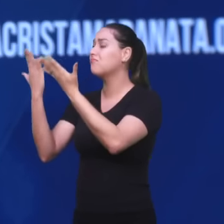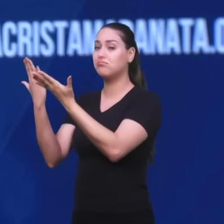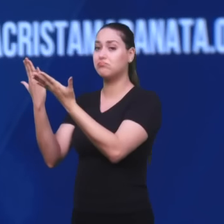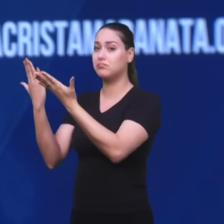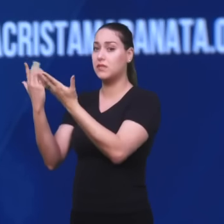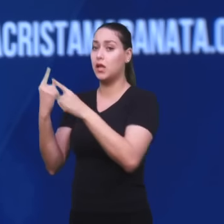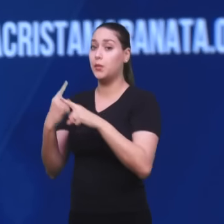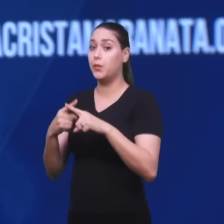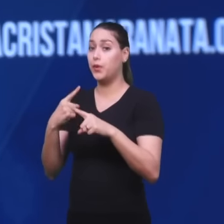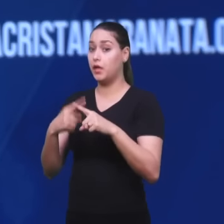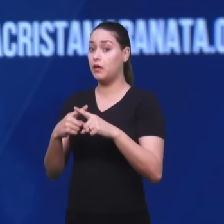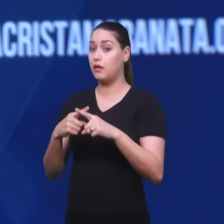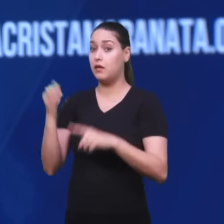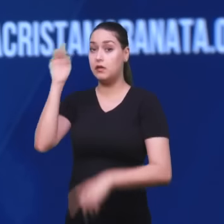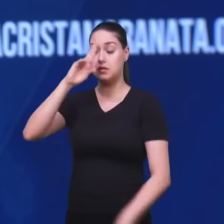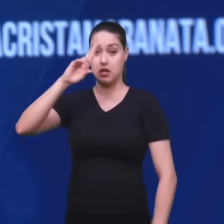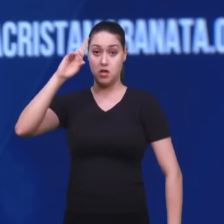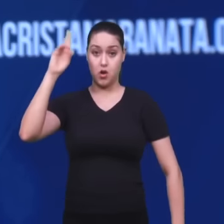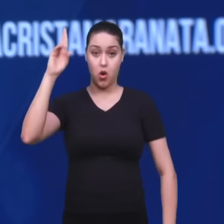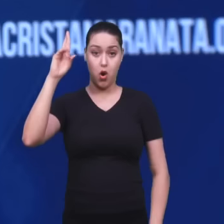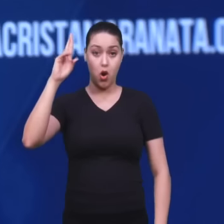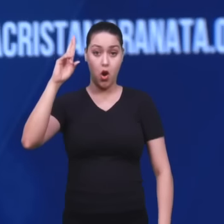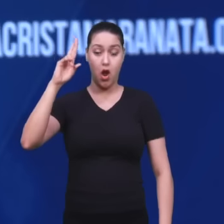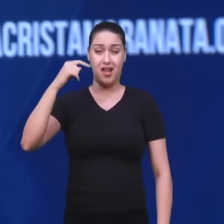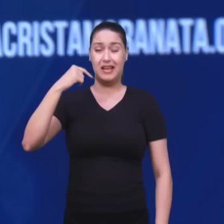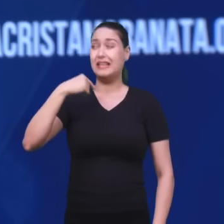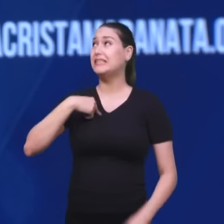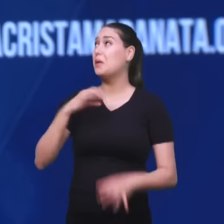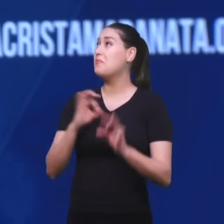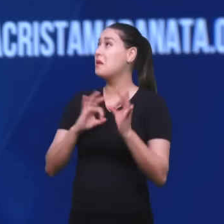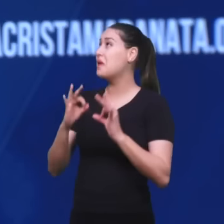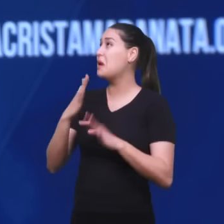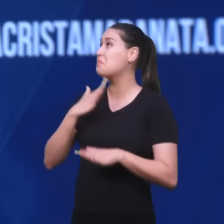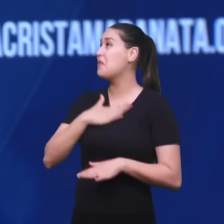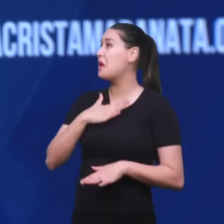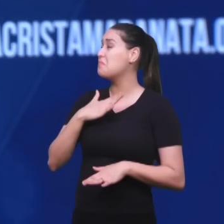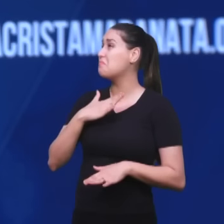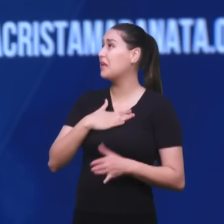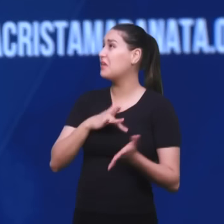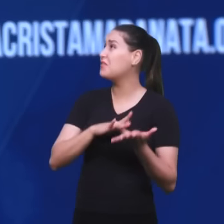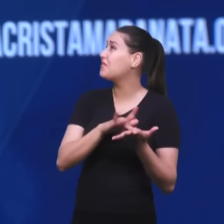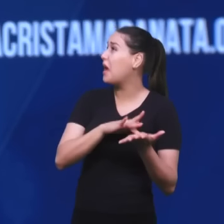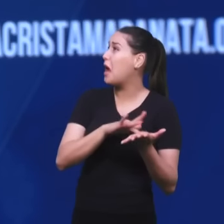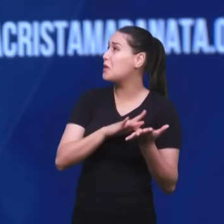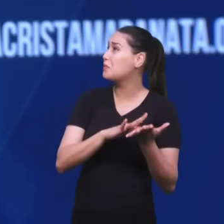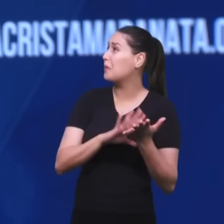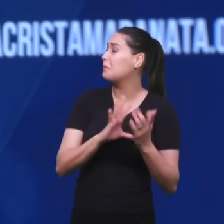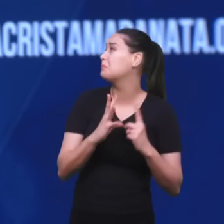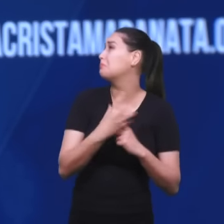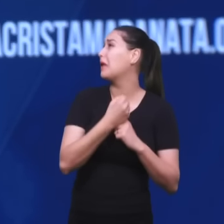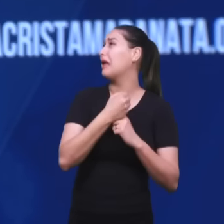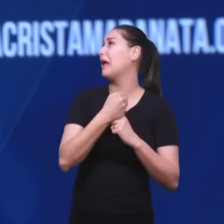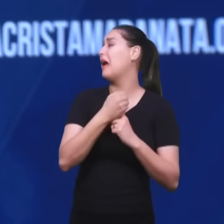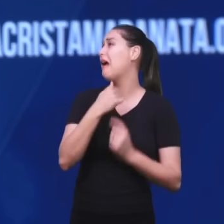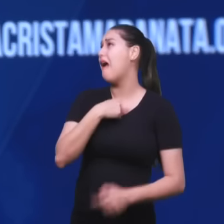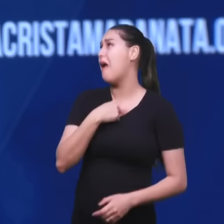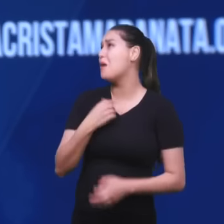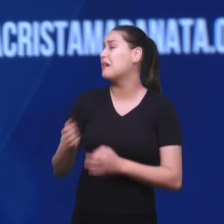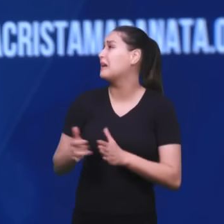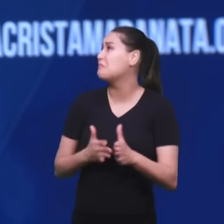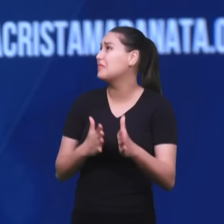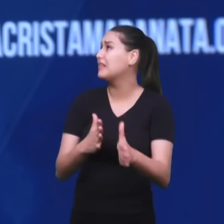Prepararam para mim Um laço Uma amadilha Uma emboscada Eu estava caminhando E